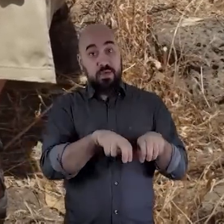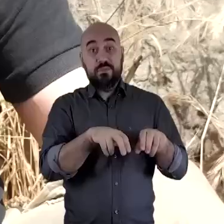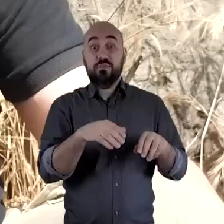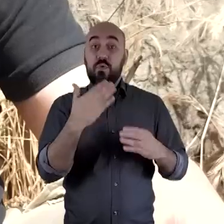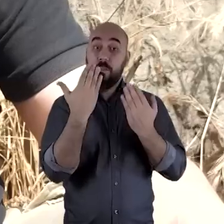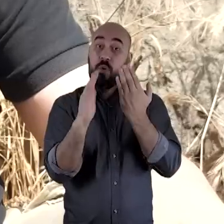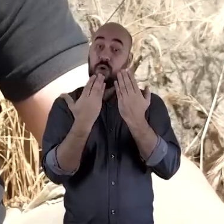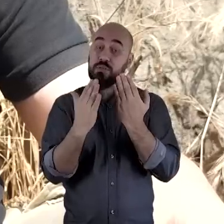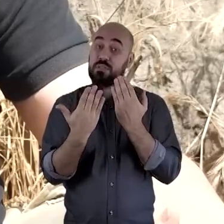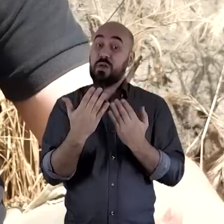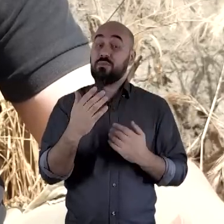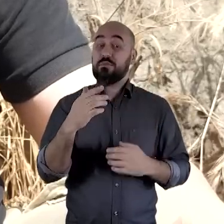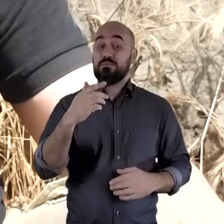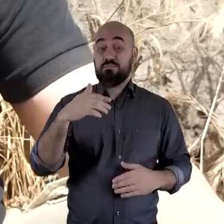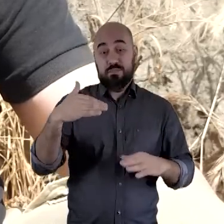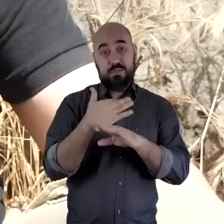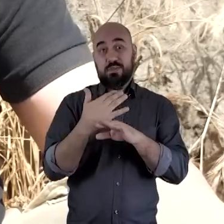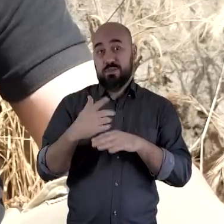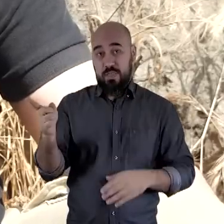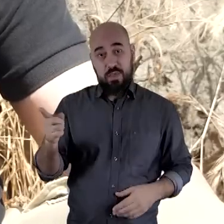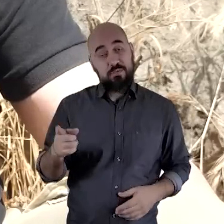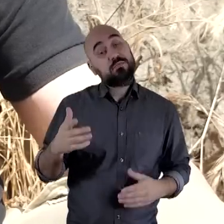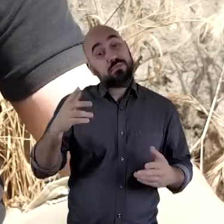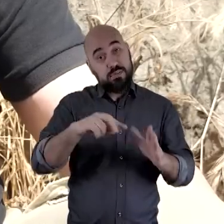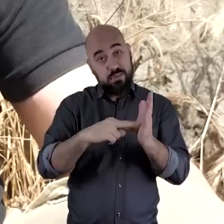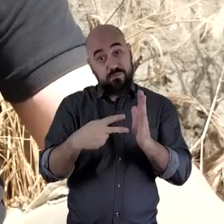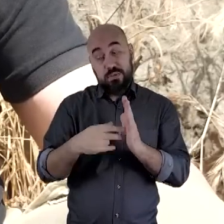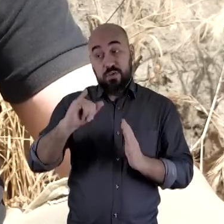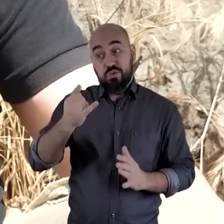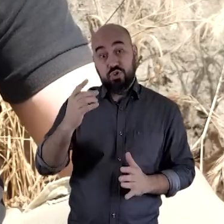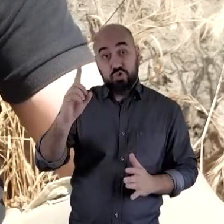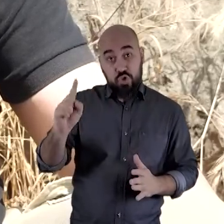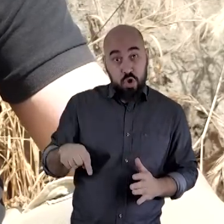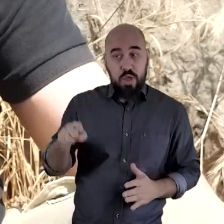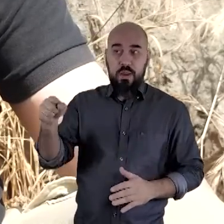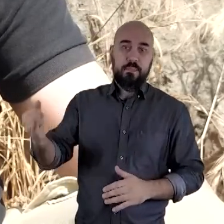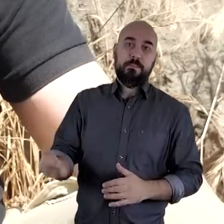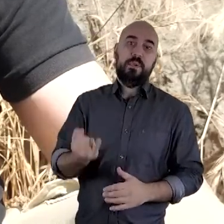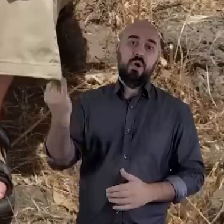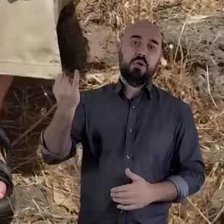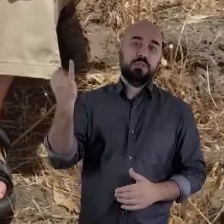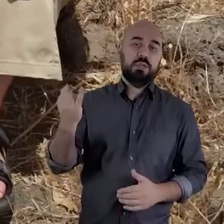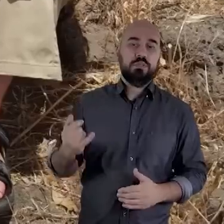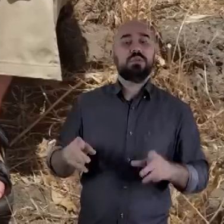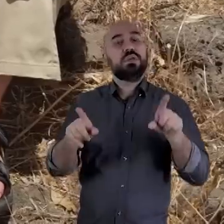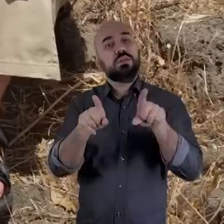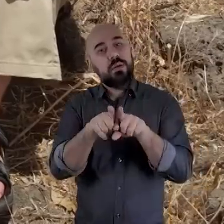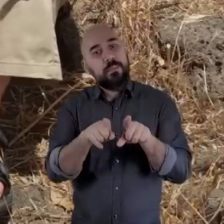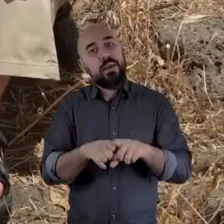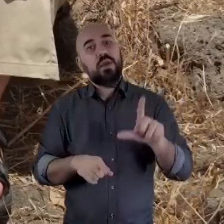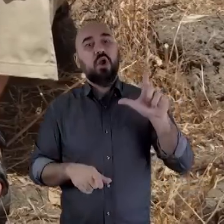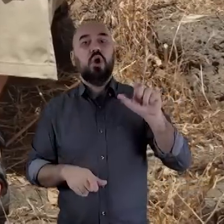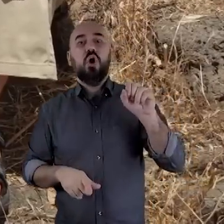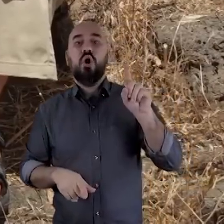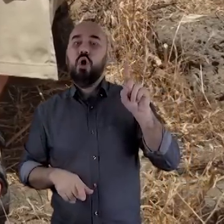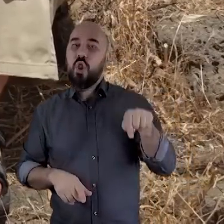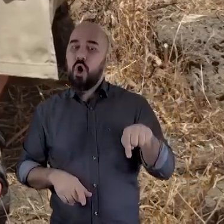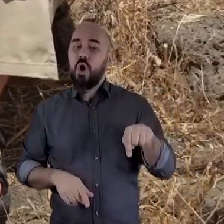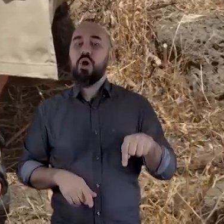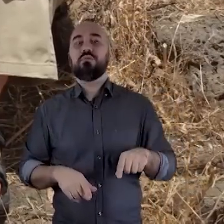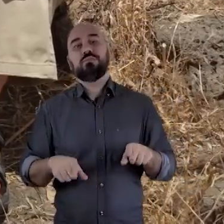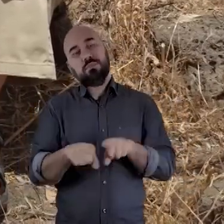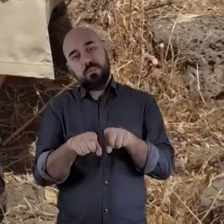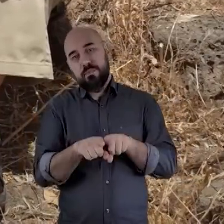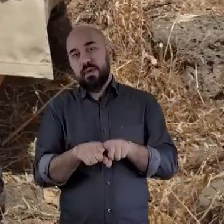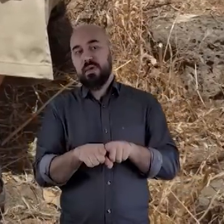Jó era um homem de prestígio na sua época. Ló também, na cidade de Sodoma, Ló também estava sentado à frente